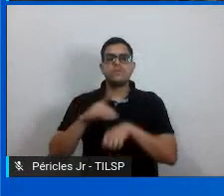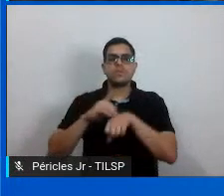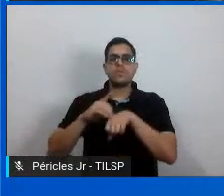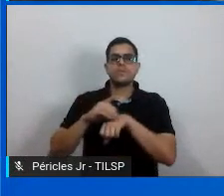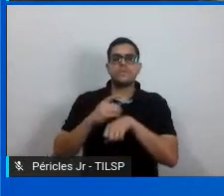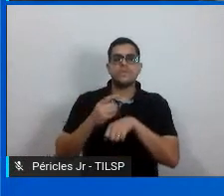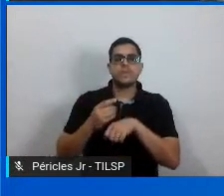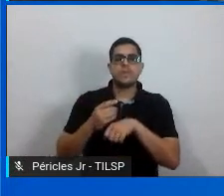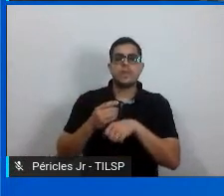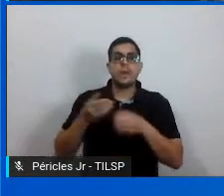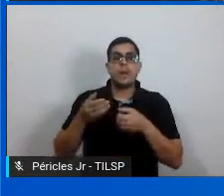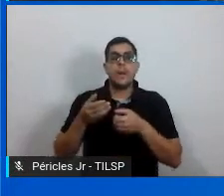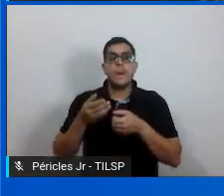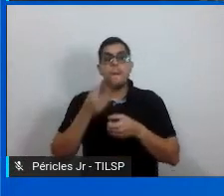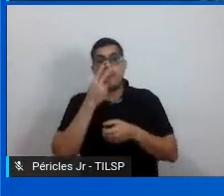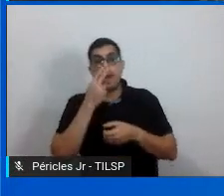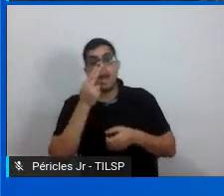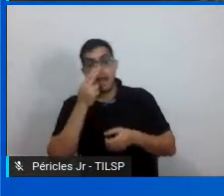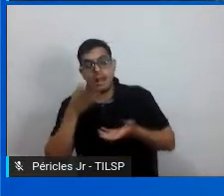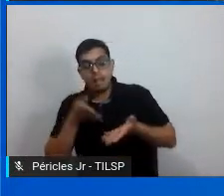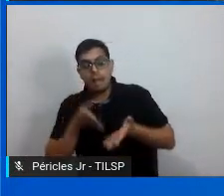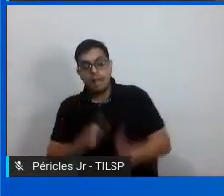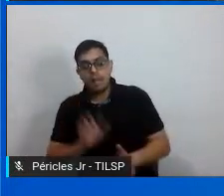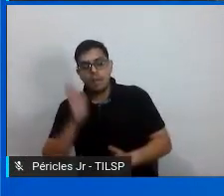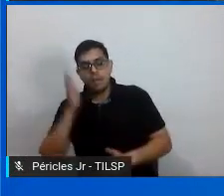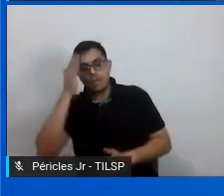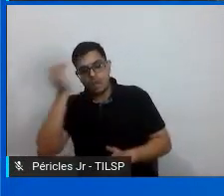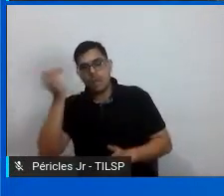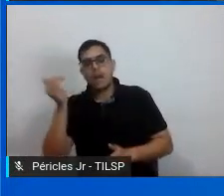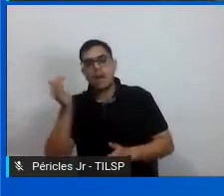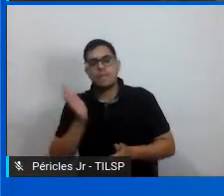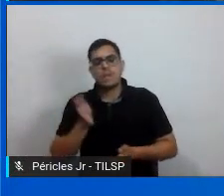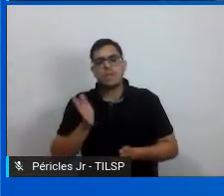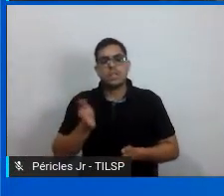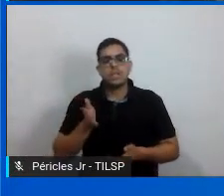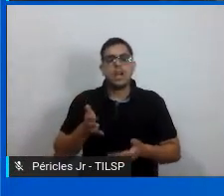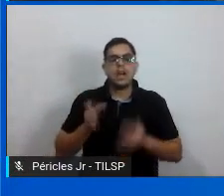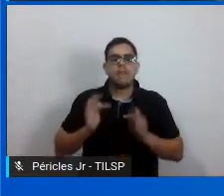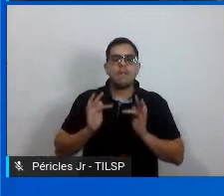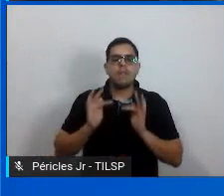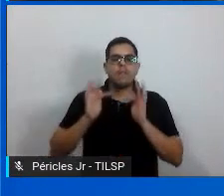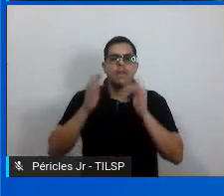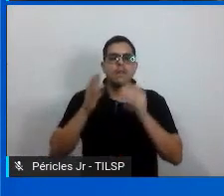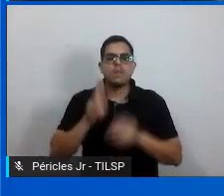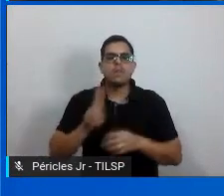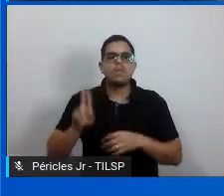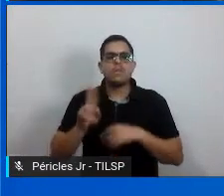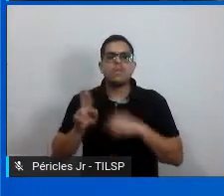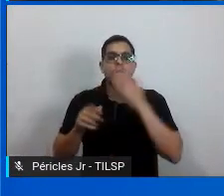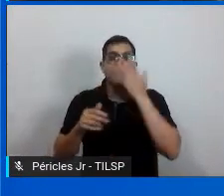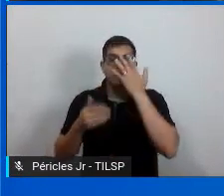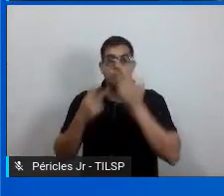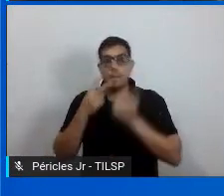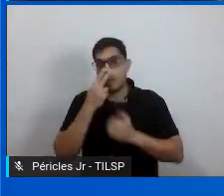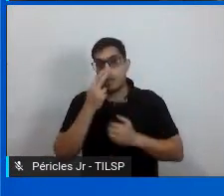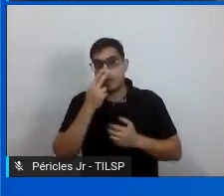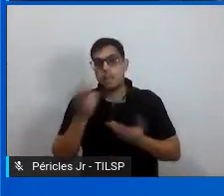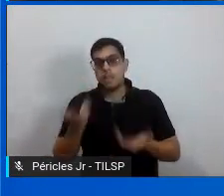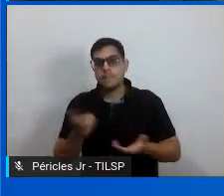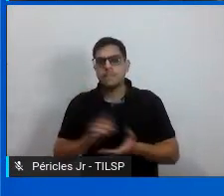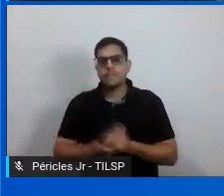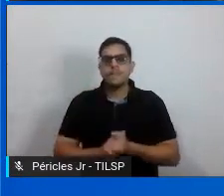DNA desses jovens até um tempo atrás se você se recordarem houve uma propaganda